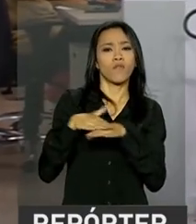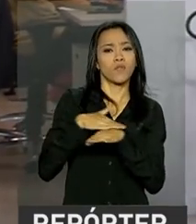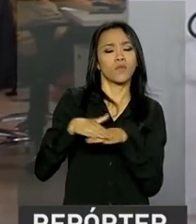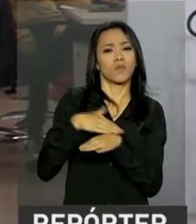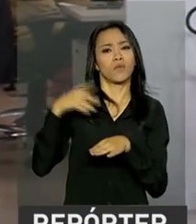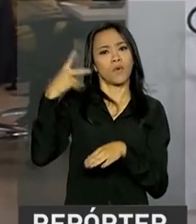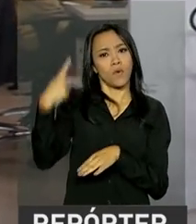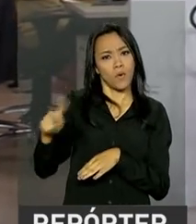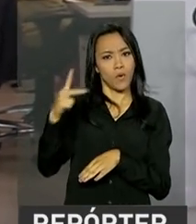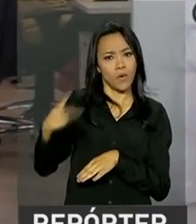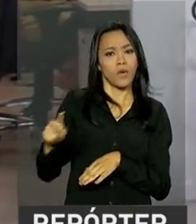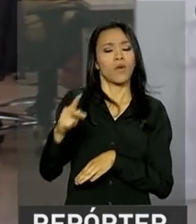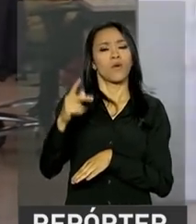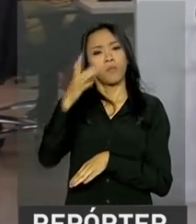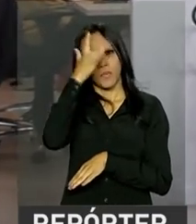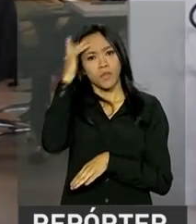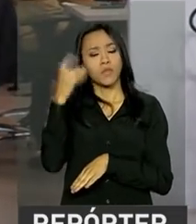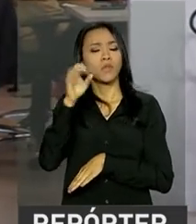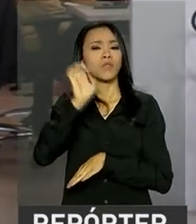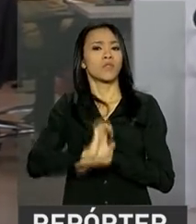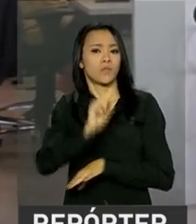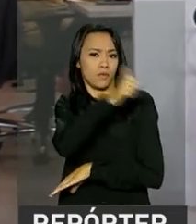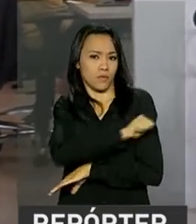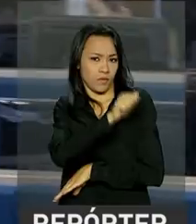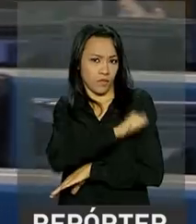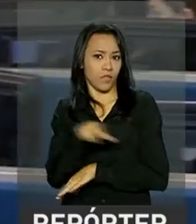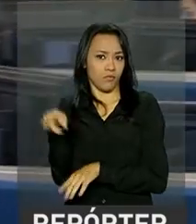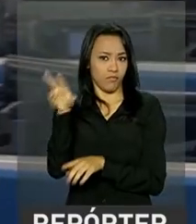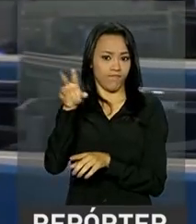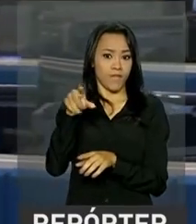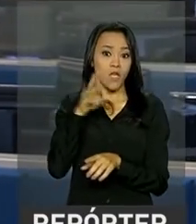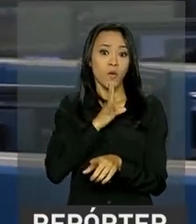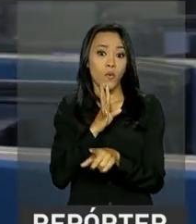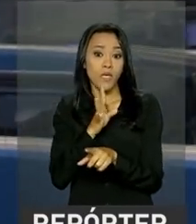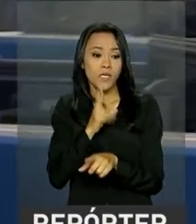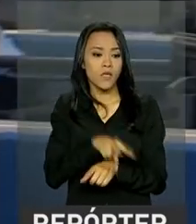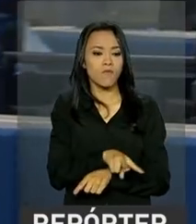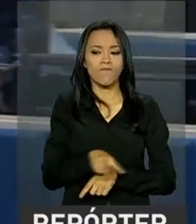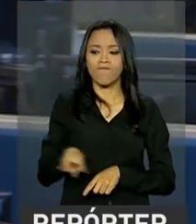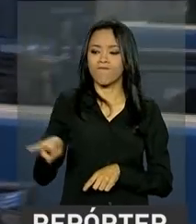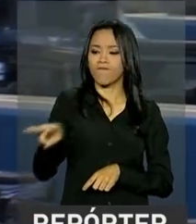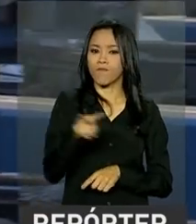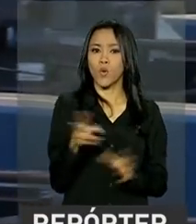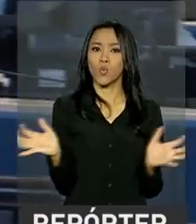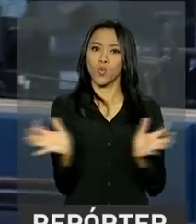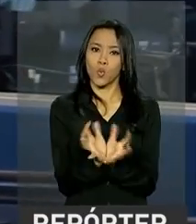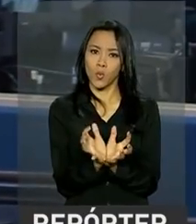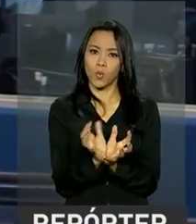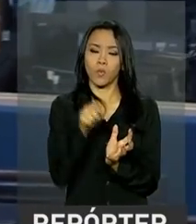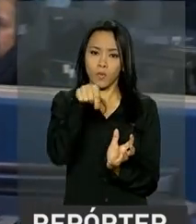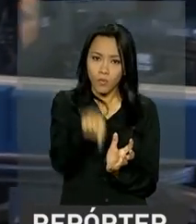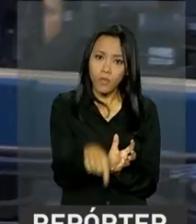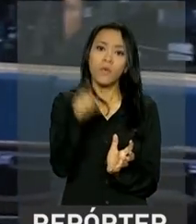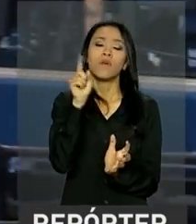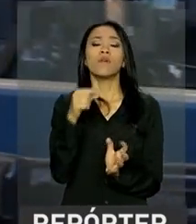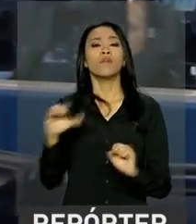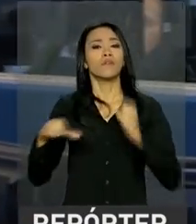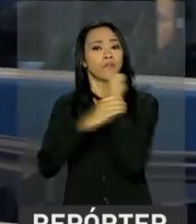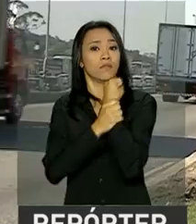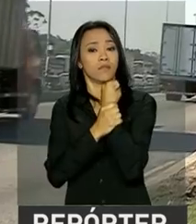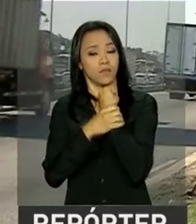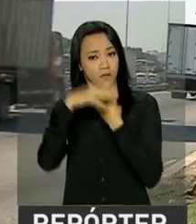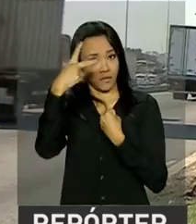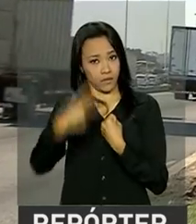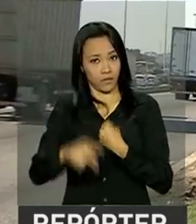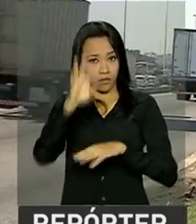de janeiro em busca de soluções para a crise de segurança no estado e conheceu ainda as instalações do grupo integrado de operações de segurança pública